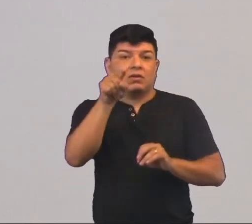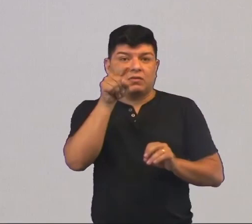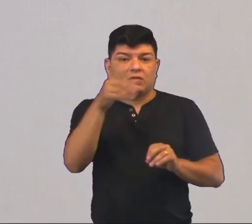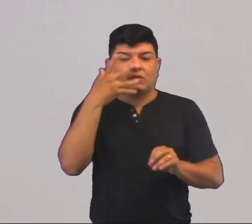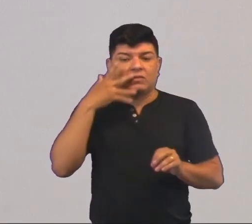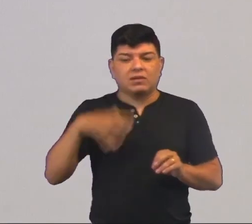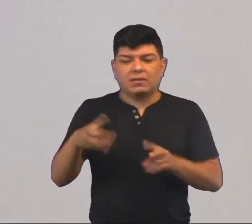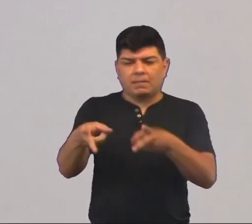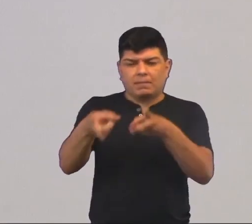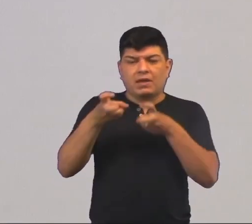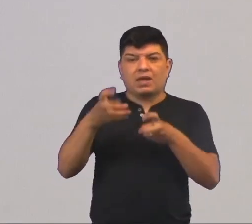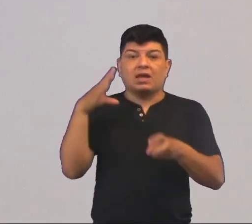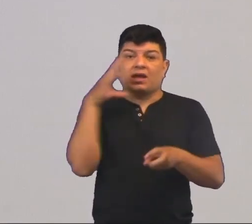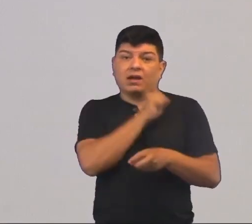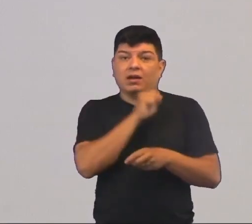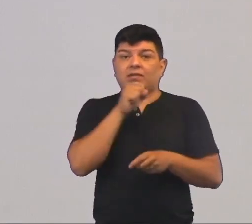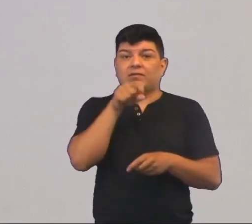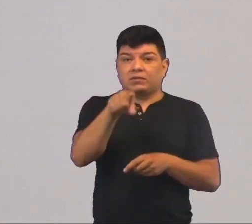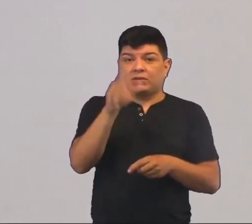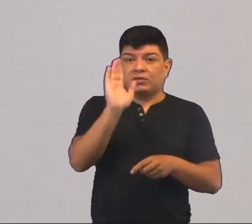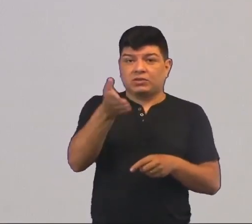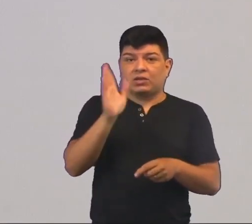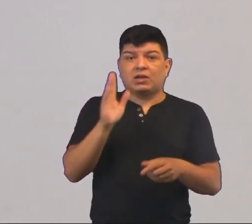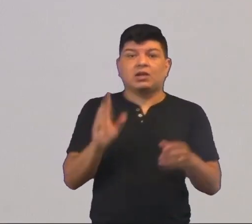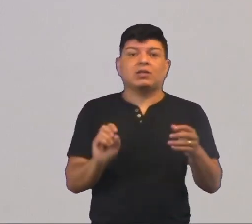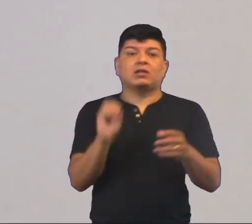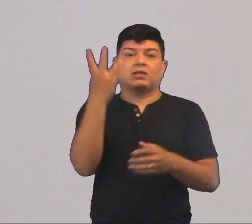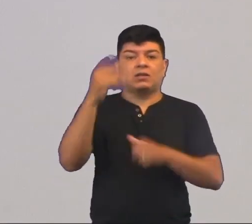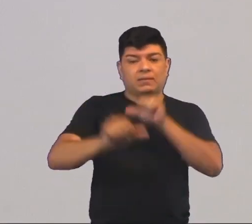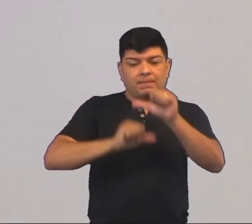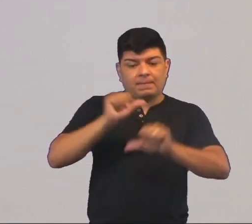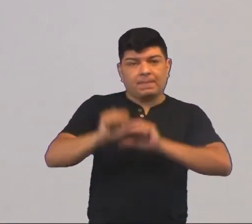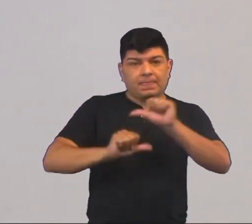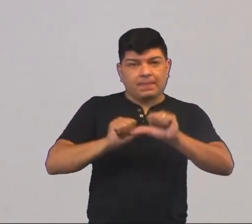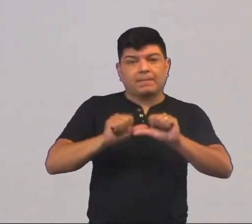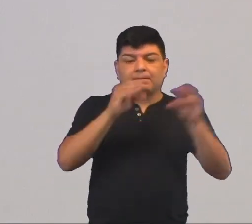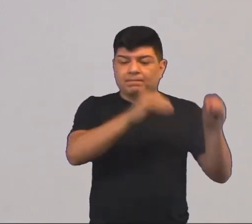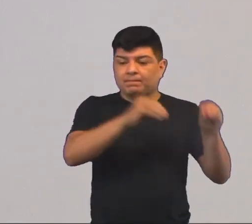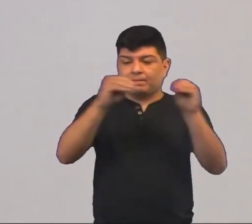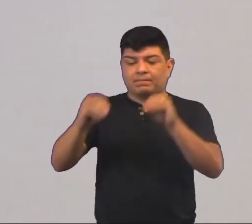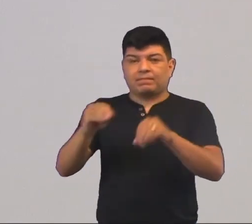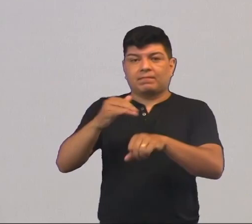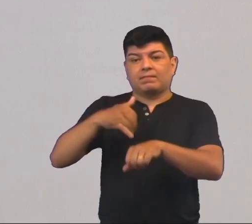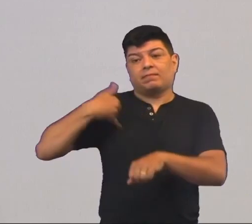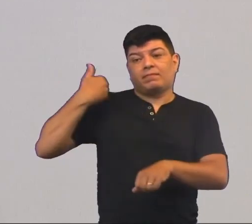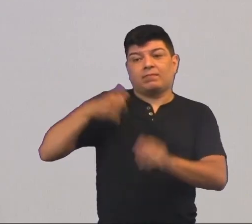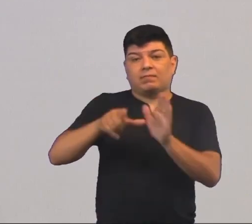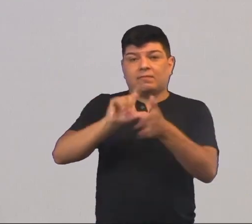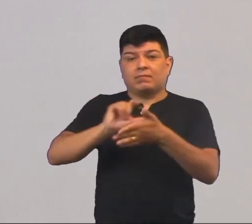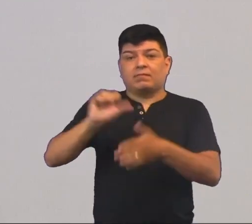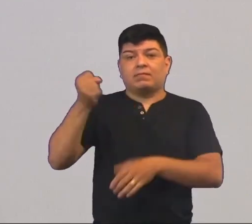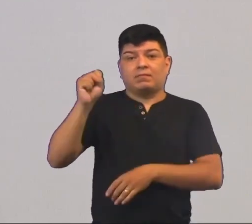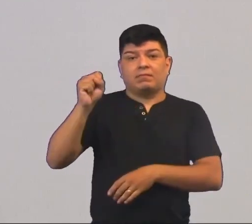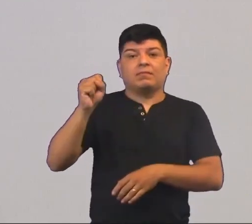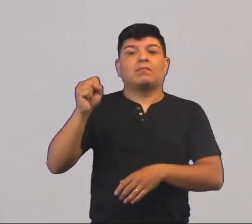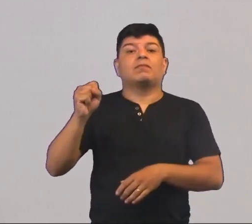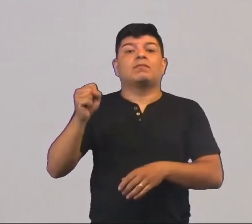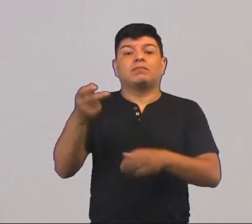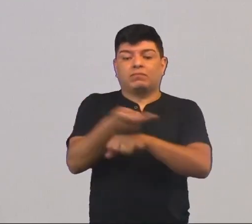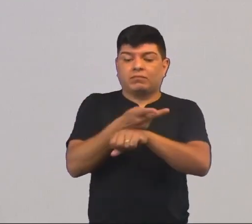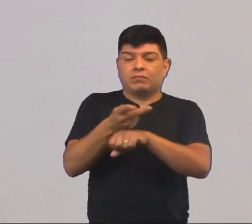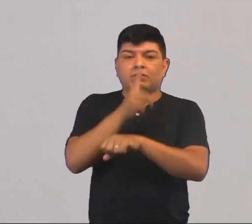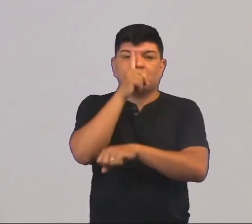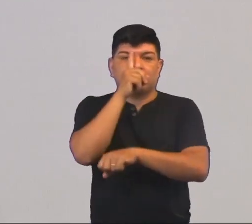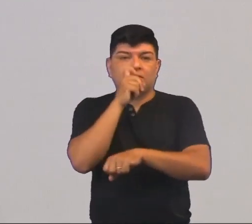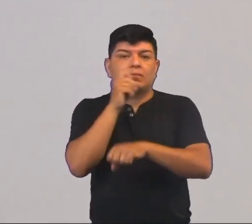você, criança, identificar que você já está tendo essa mudança, essa transição antes dos 8 anos, procure seus